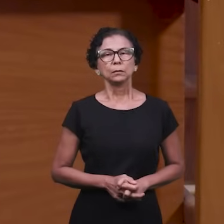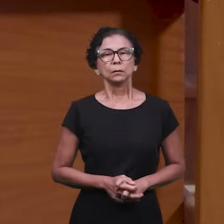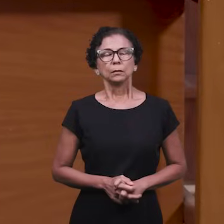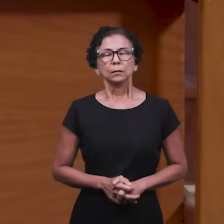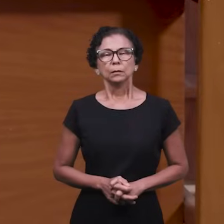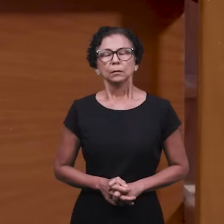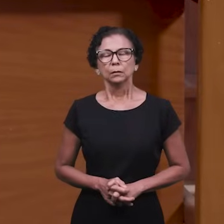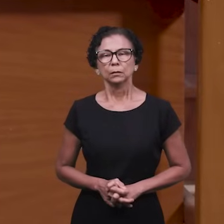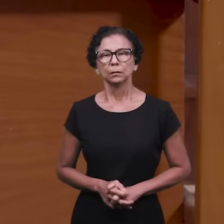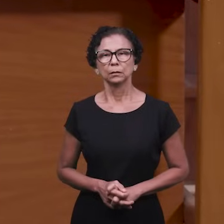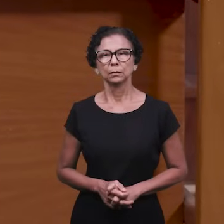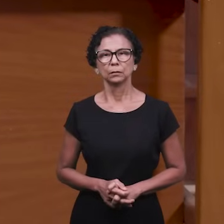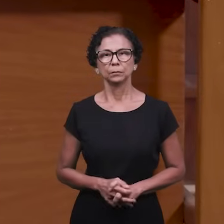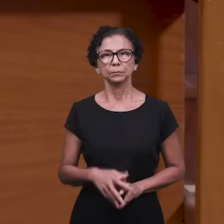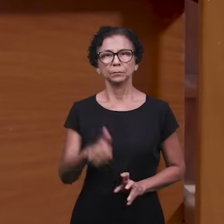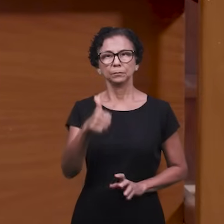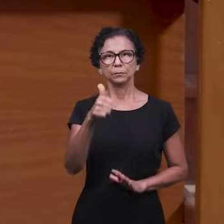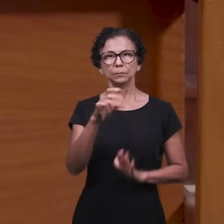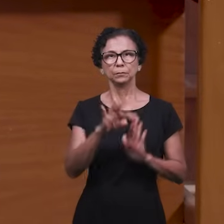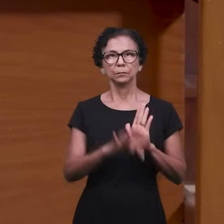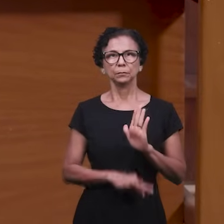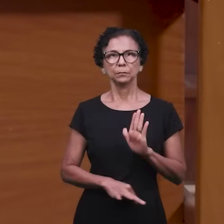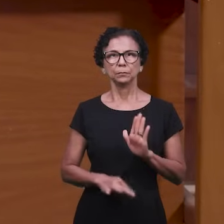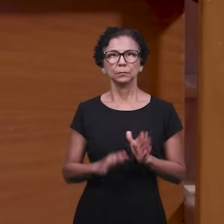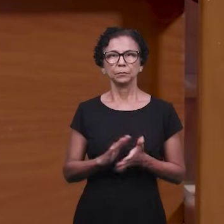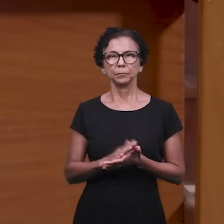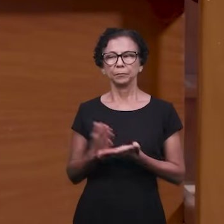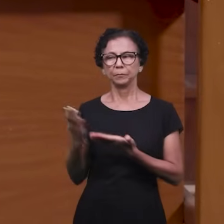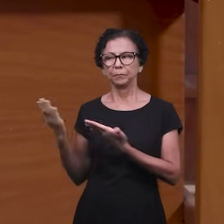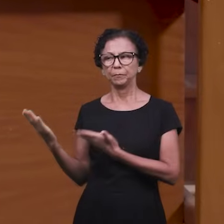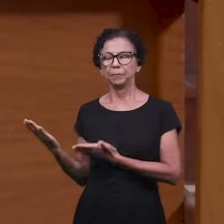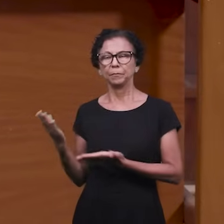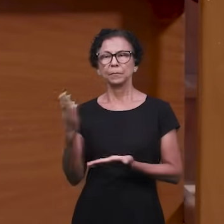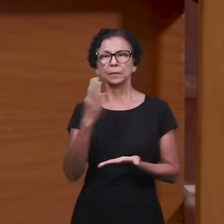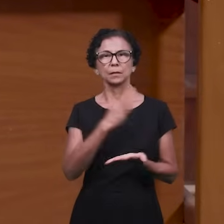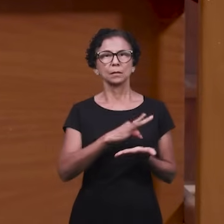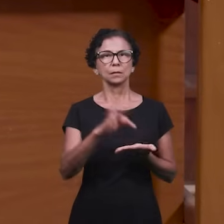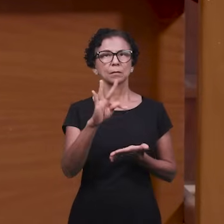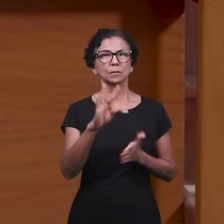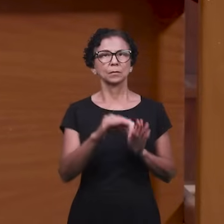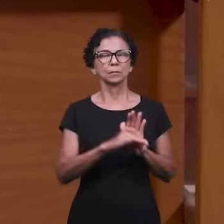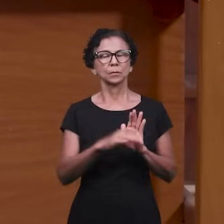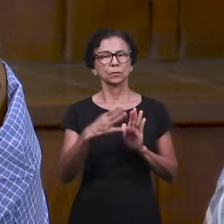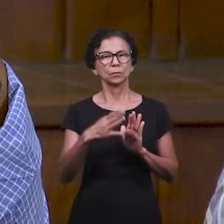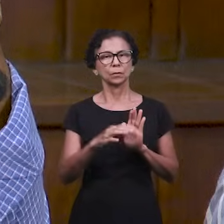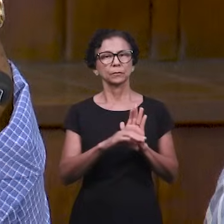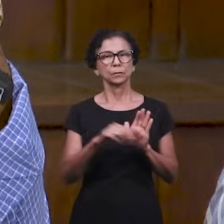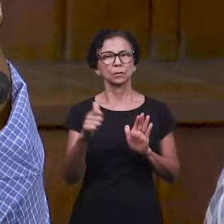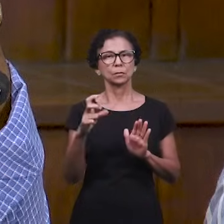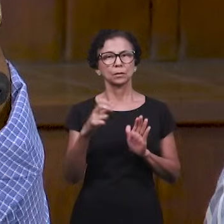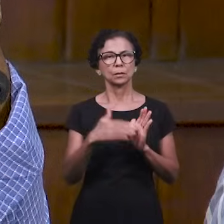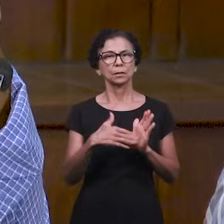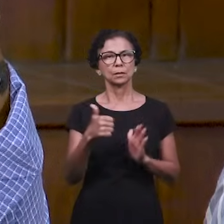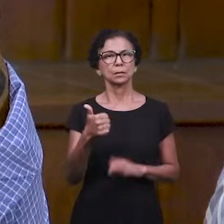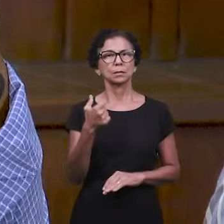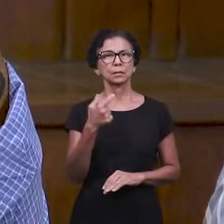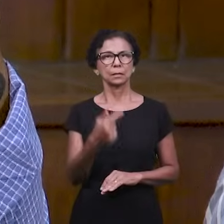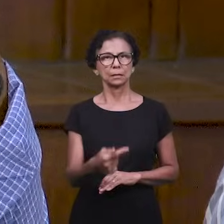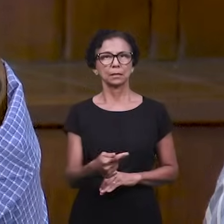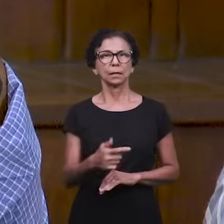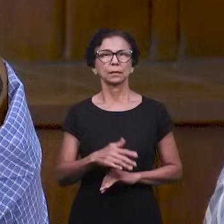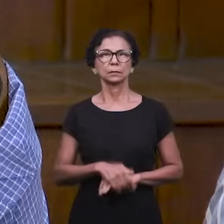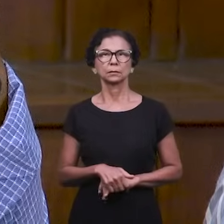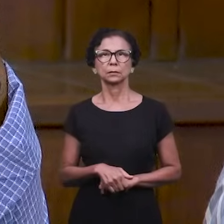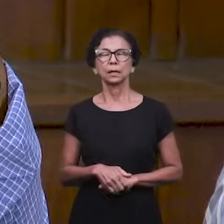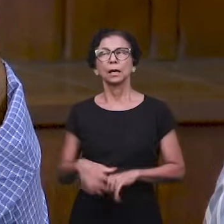texto, nós falamos aqui, Tessalonicenses 4, 17 15 a 17, fala sobre arrebatamento nas